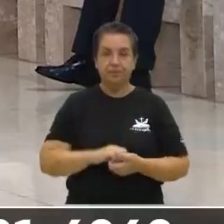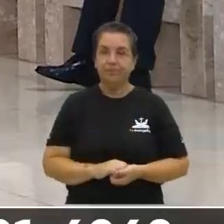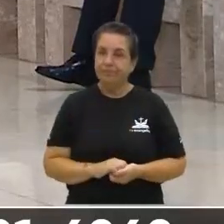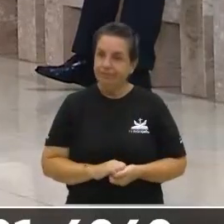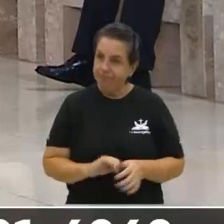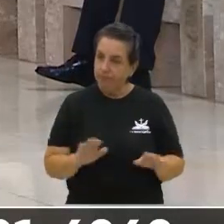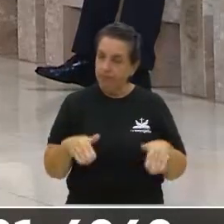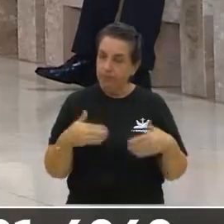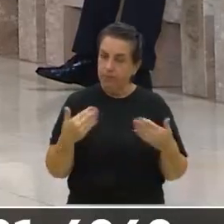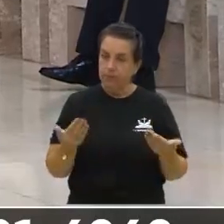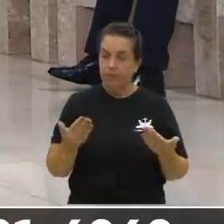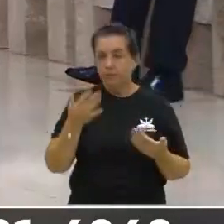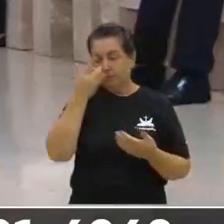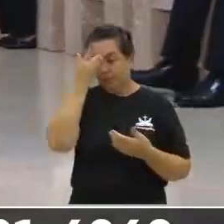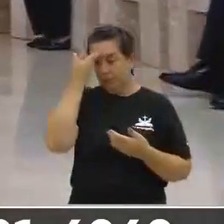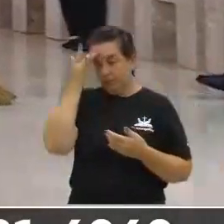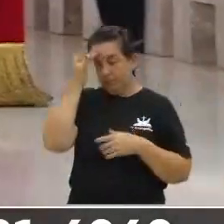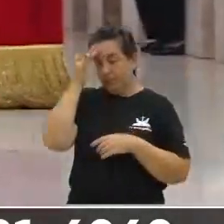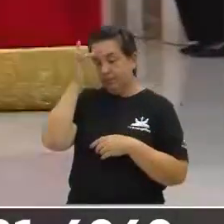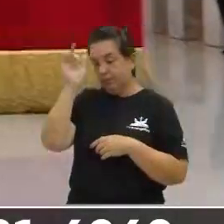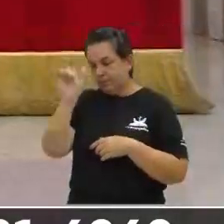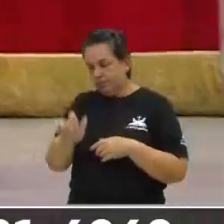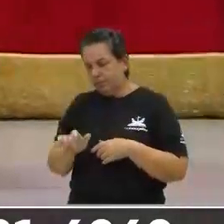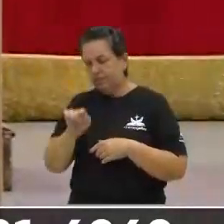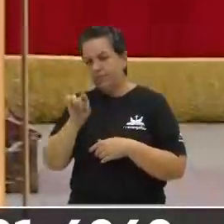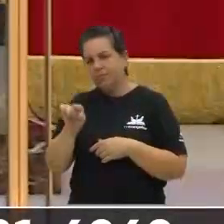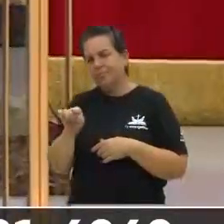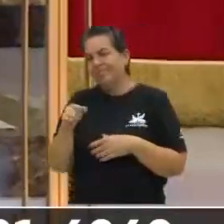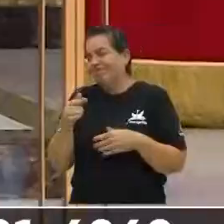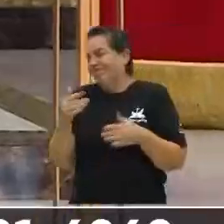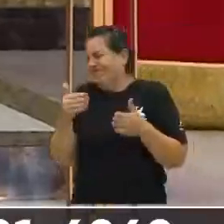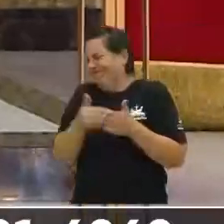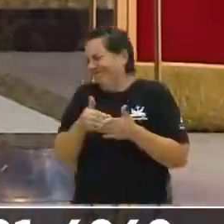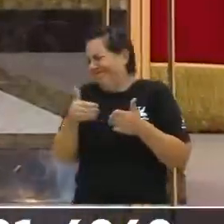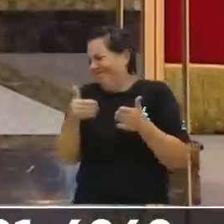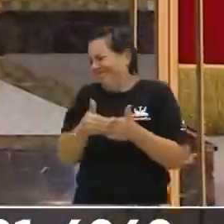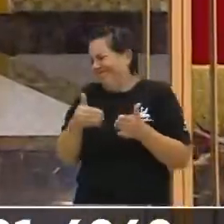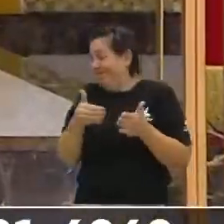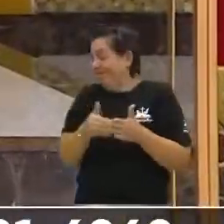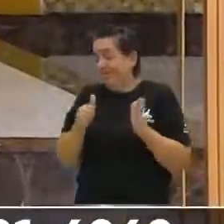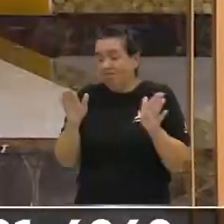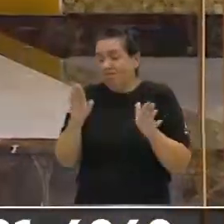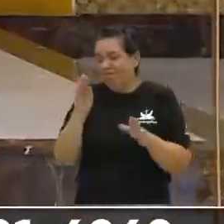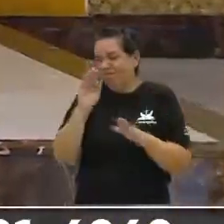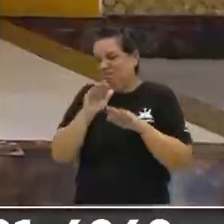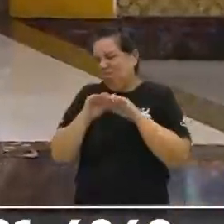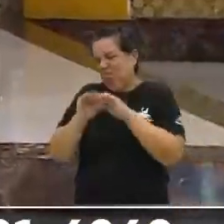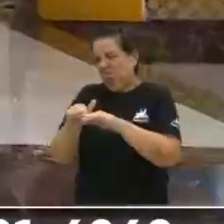Portanto, uma pessoa que estava limitada, excluída,